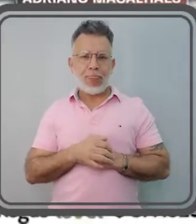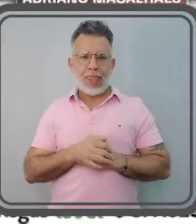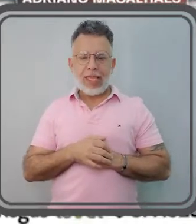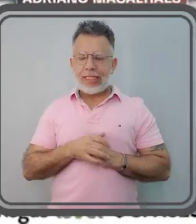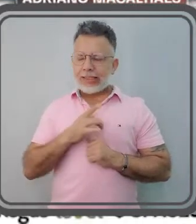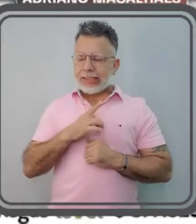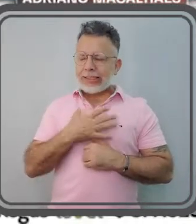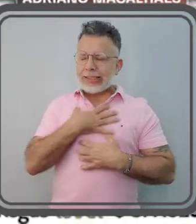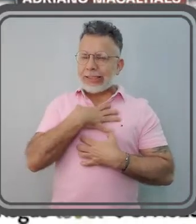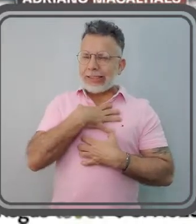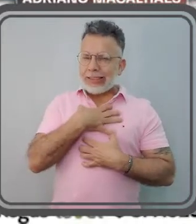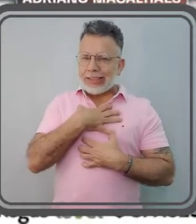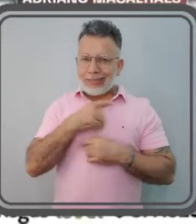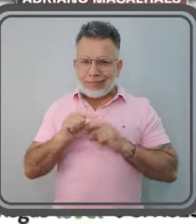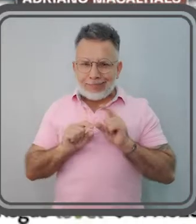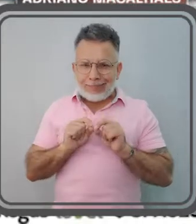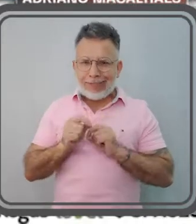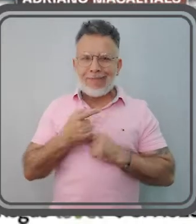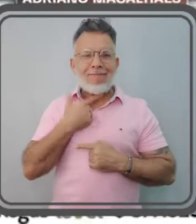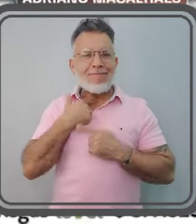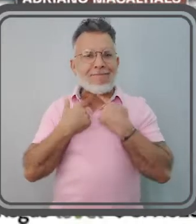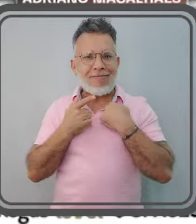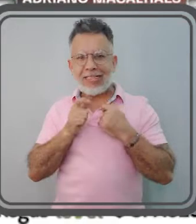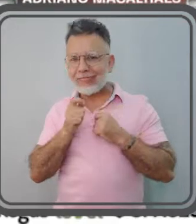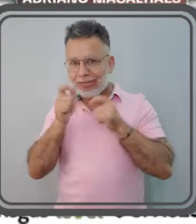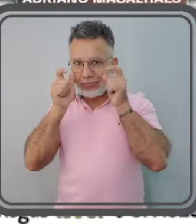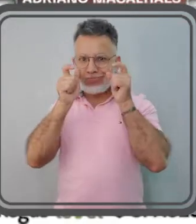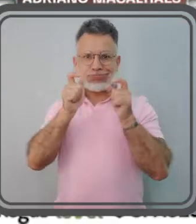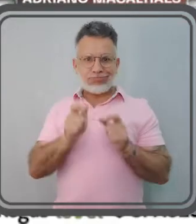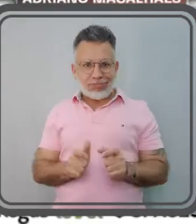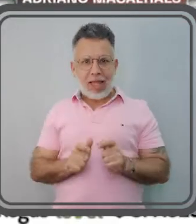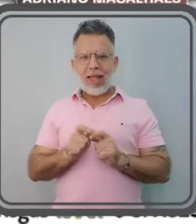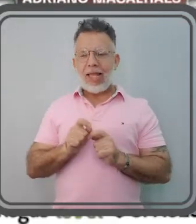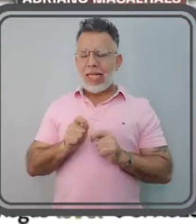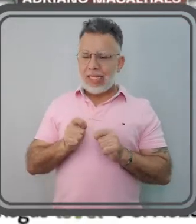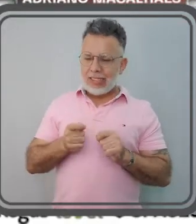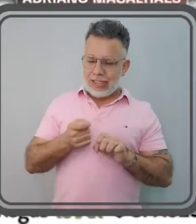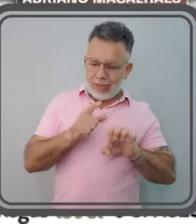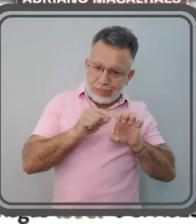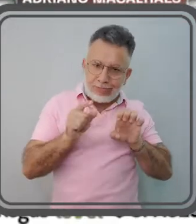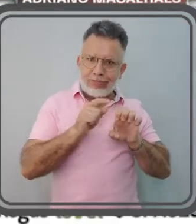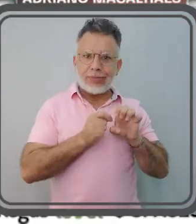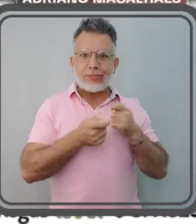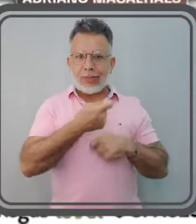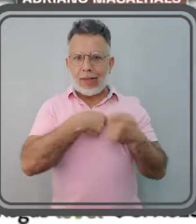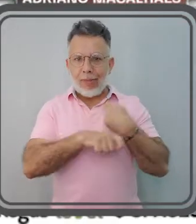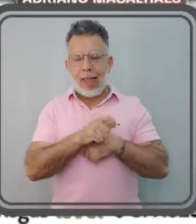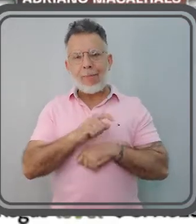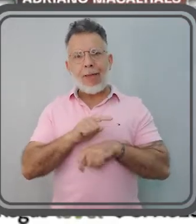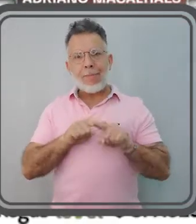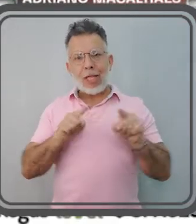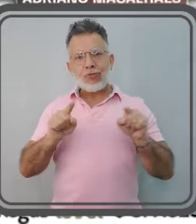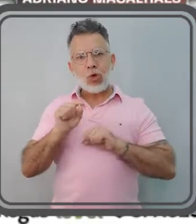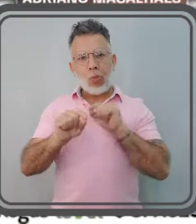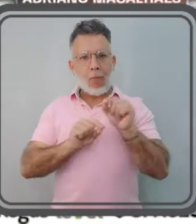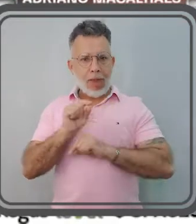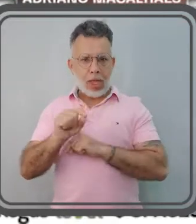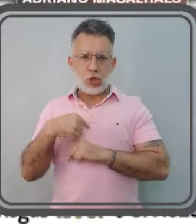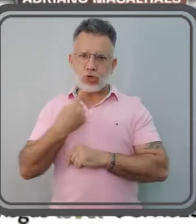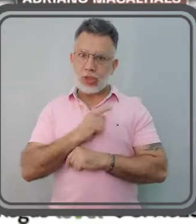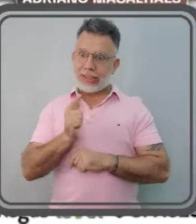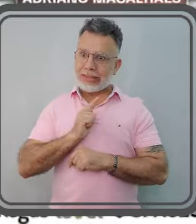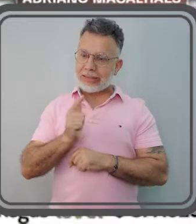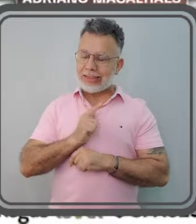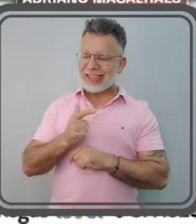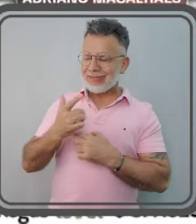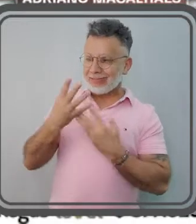né? Mas foi no momento que nós estávamos grávidos. Eu e a Bruna, minha esposa, né, que toca comigo a